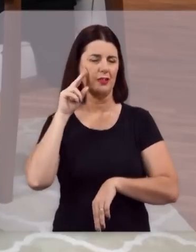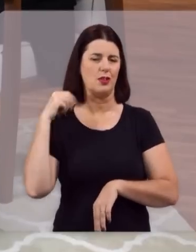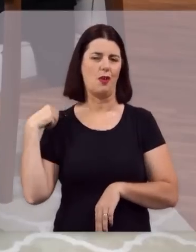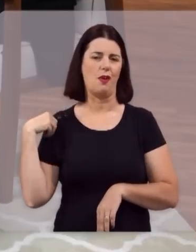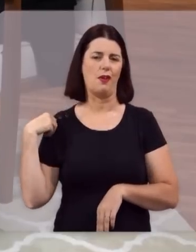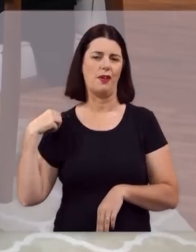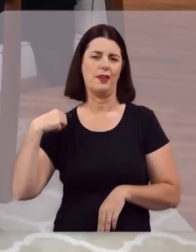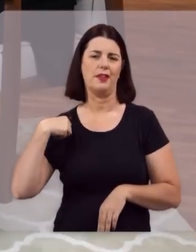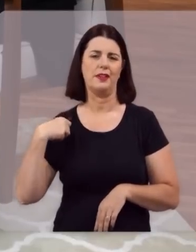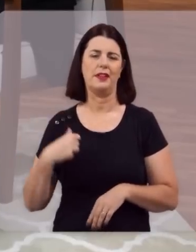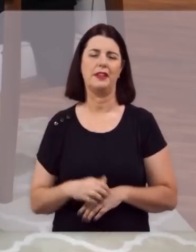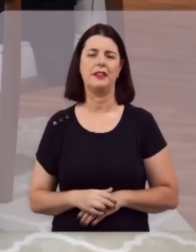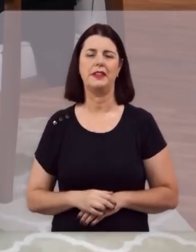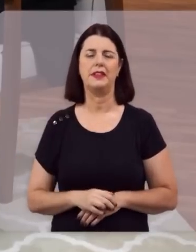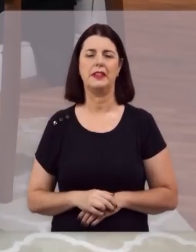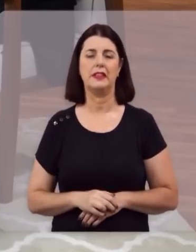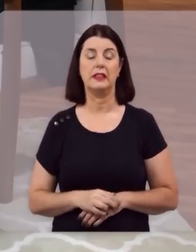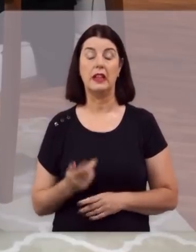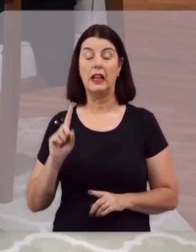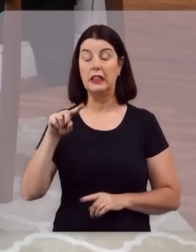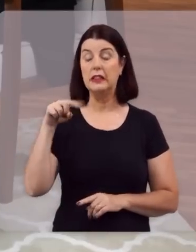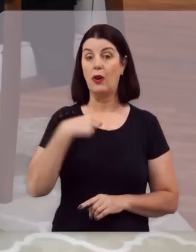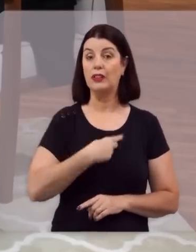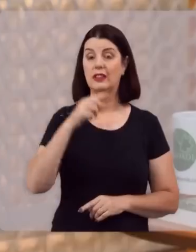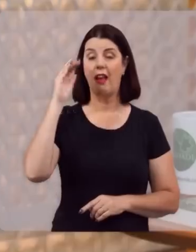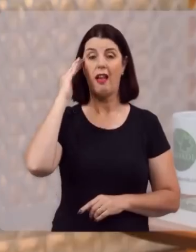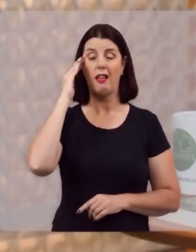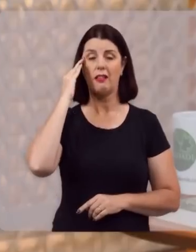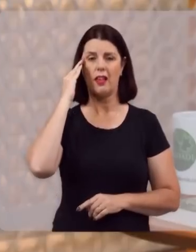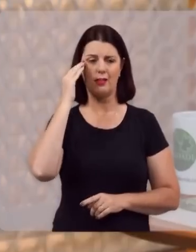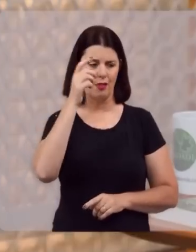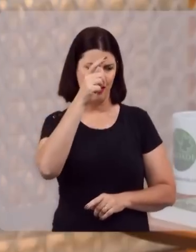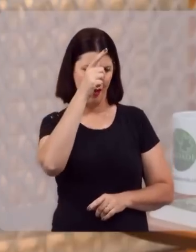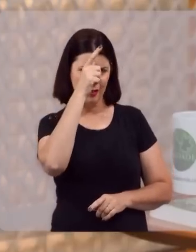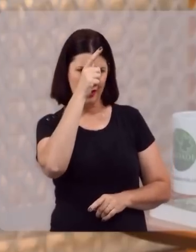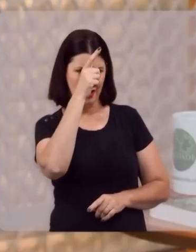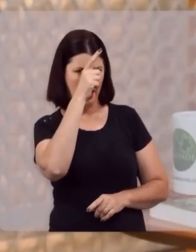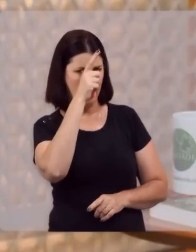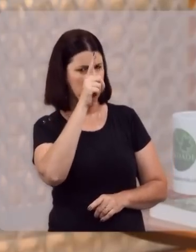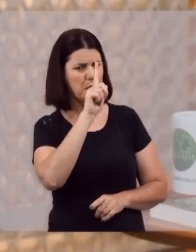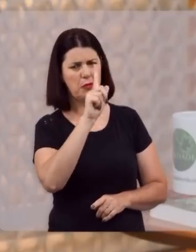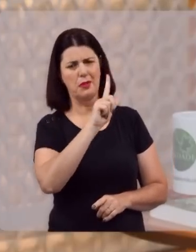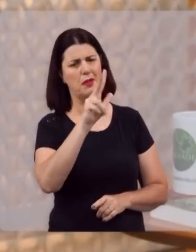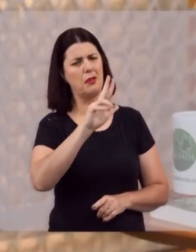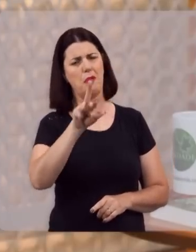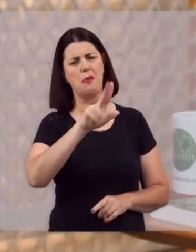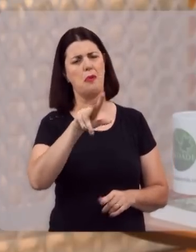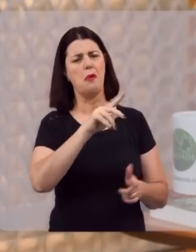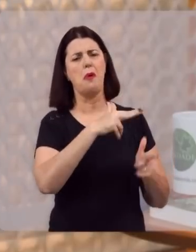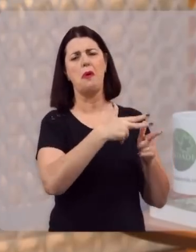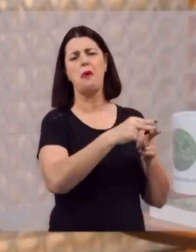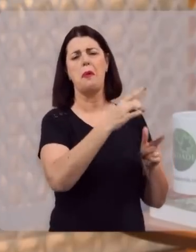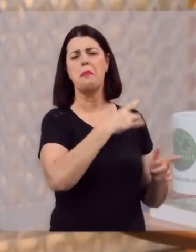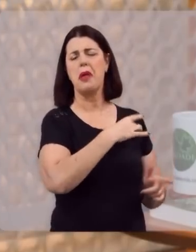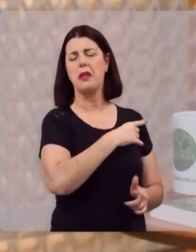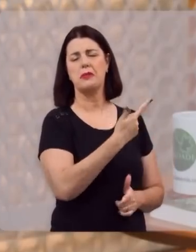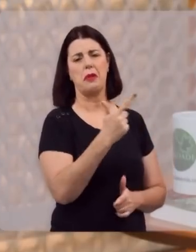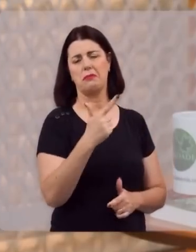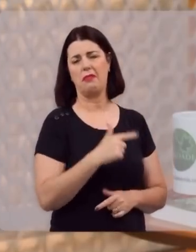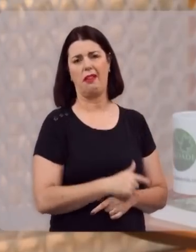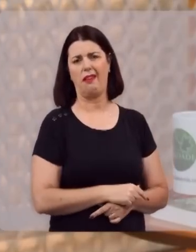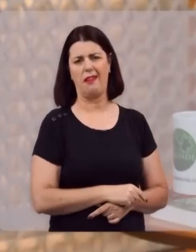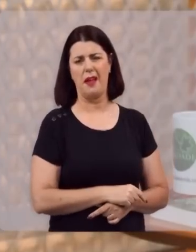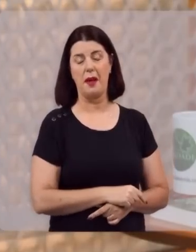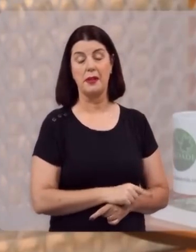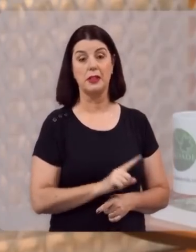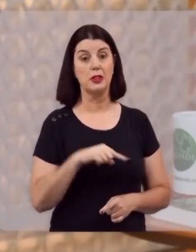dessa história fantástica e então a gente entende que o diabo ele não deve ser temido, nós devemos